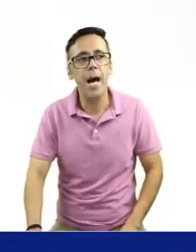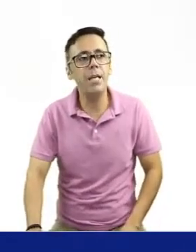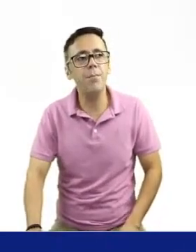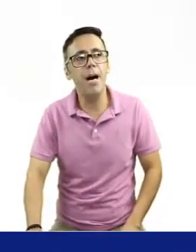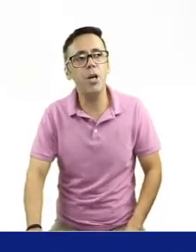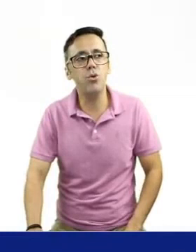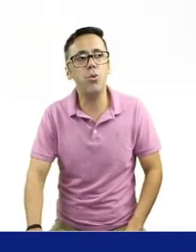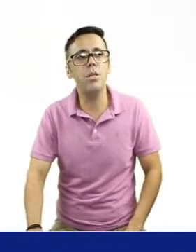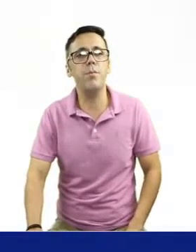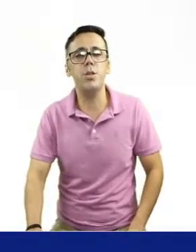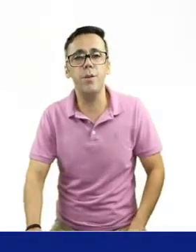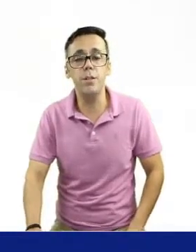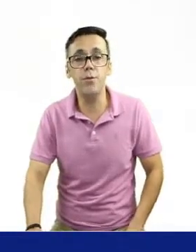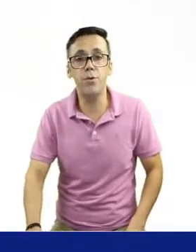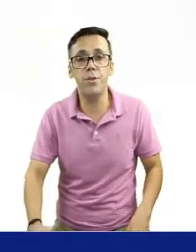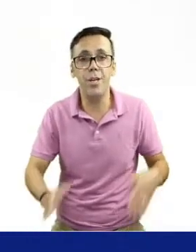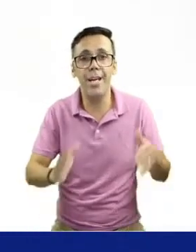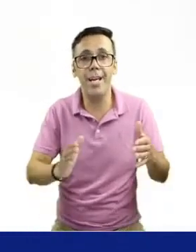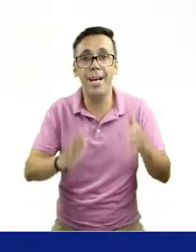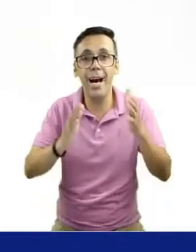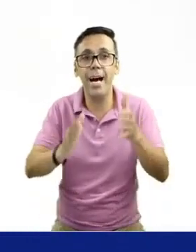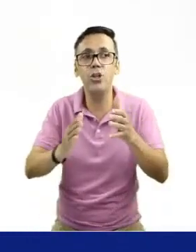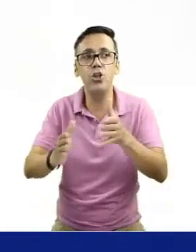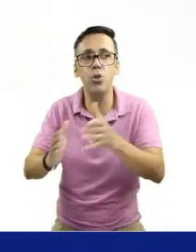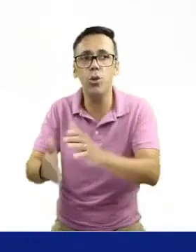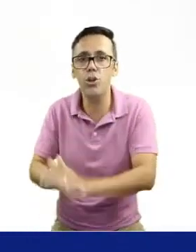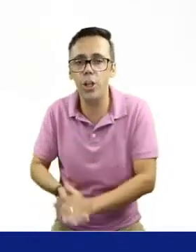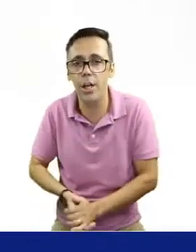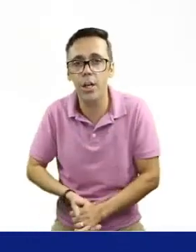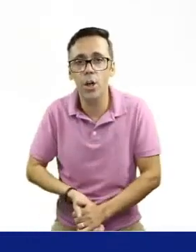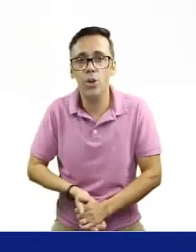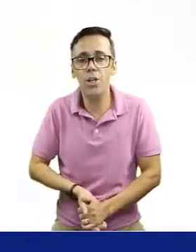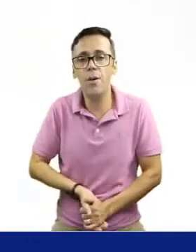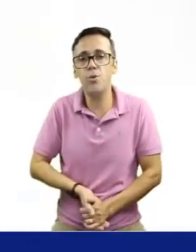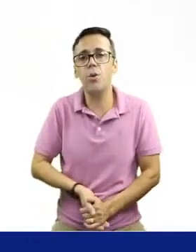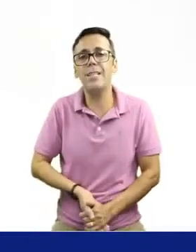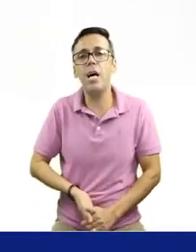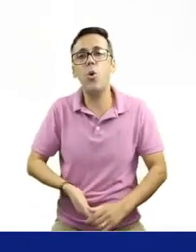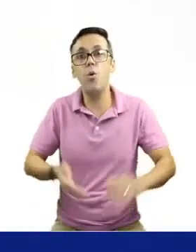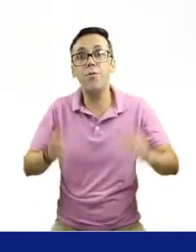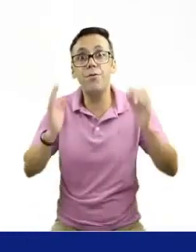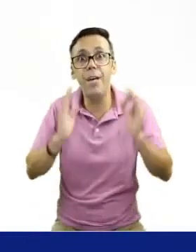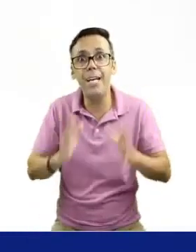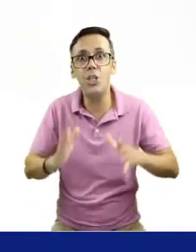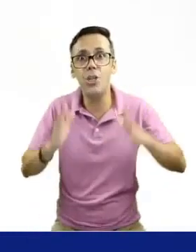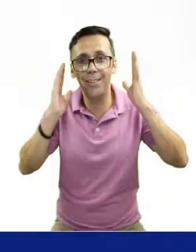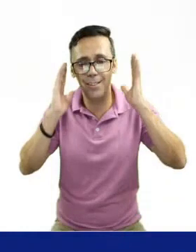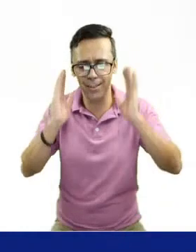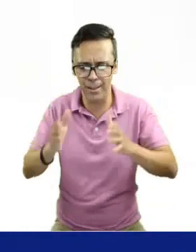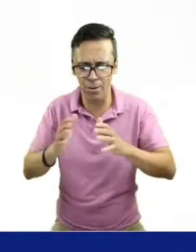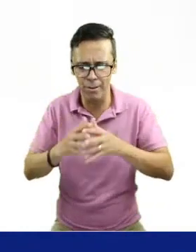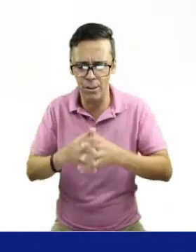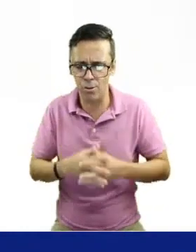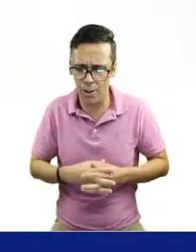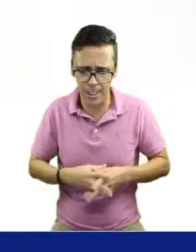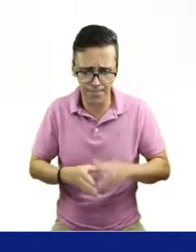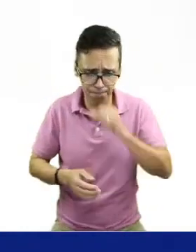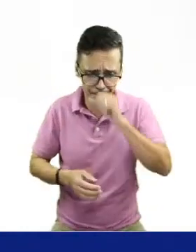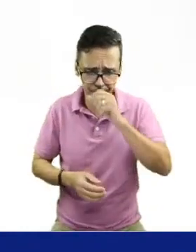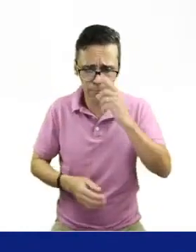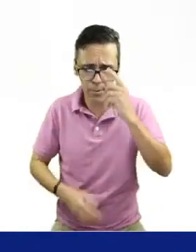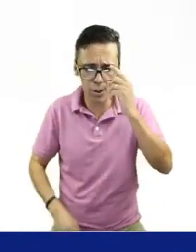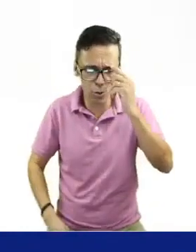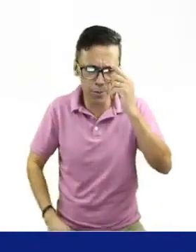pública aqui embaixo no conhecimento específico ou seja em radiologia nós vamos contar comente cinco